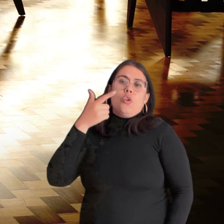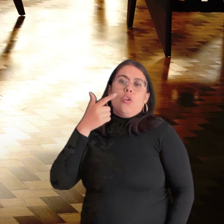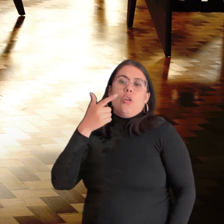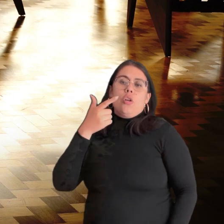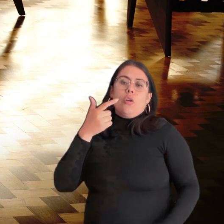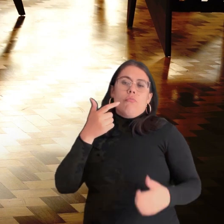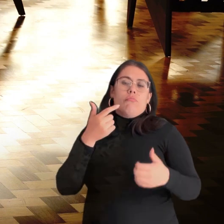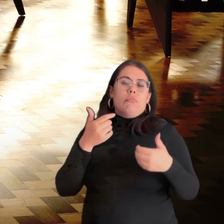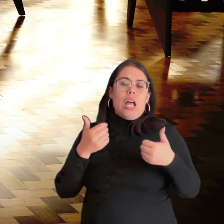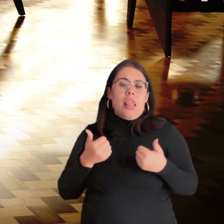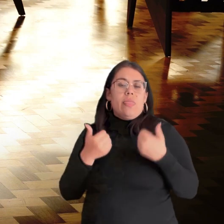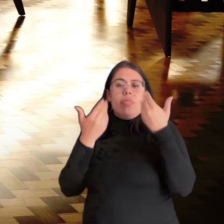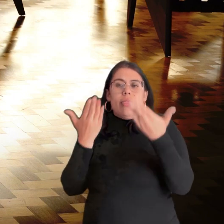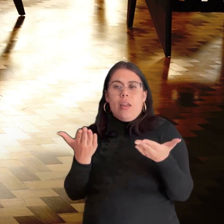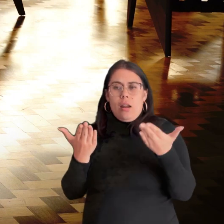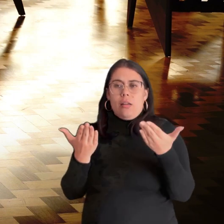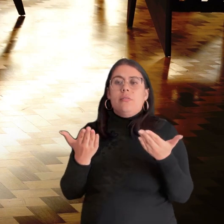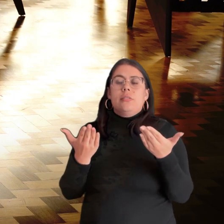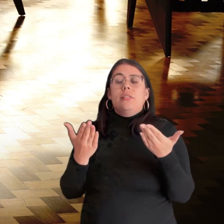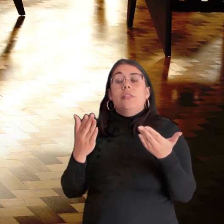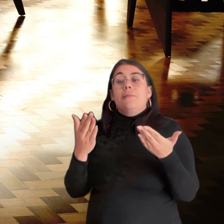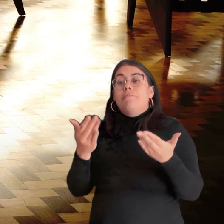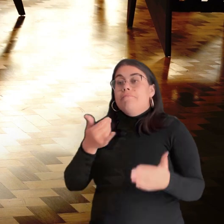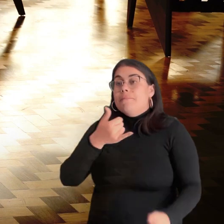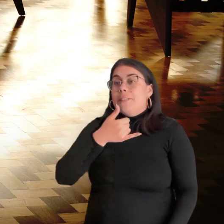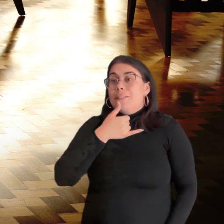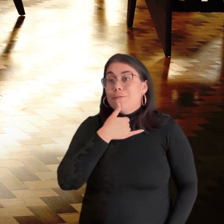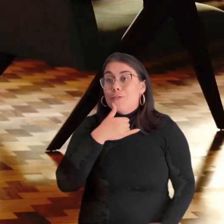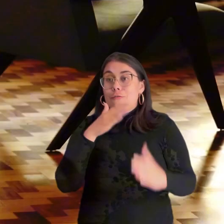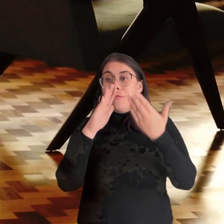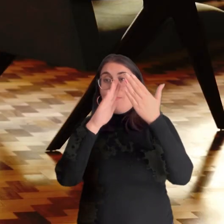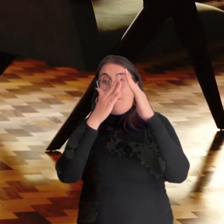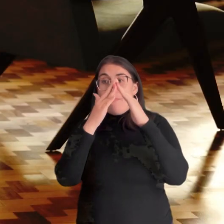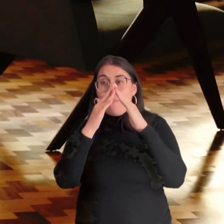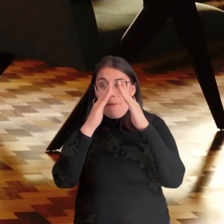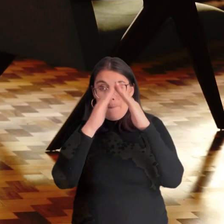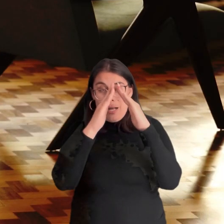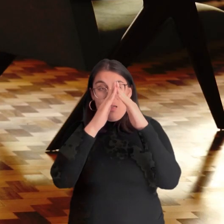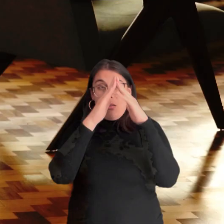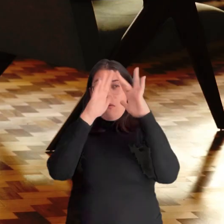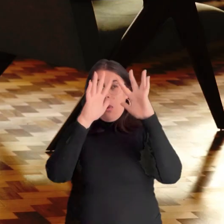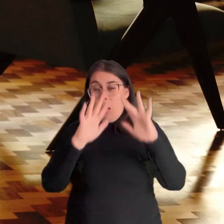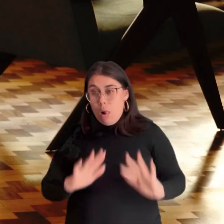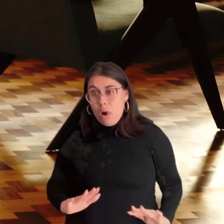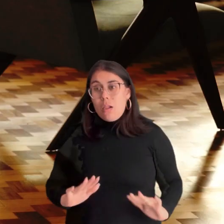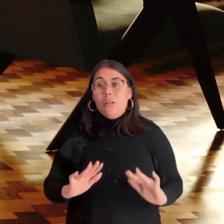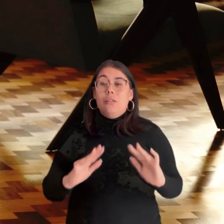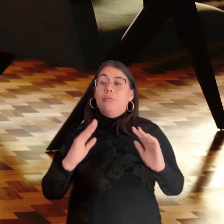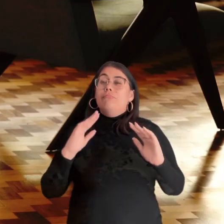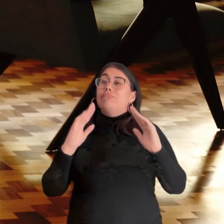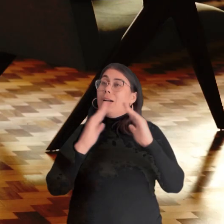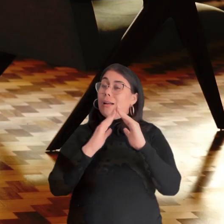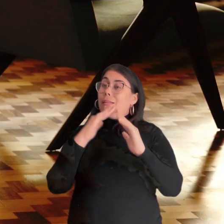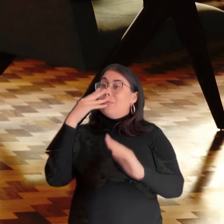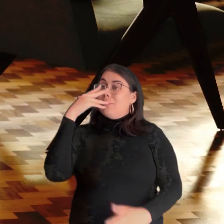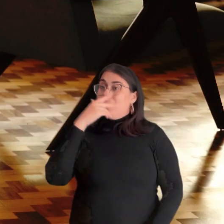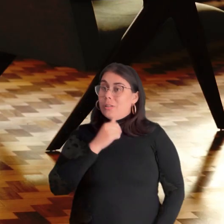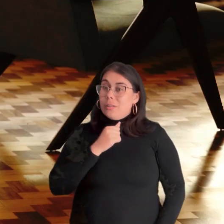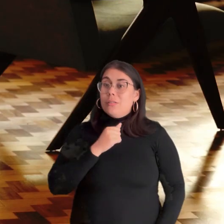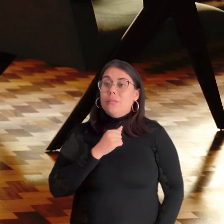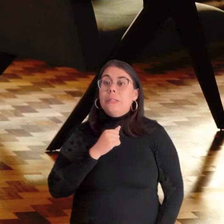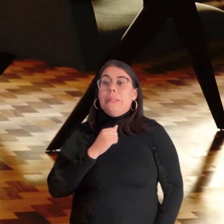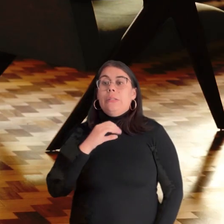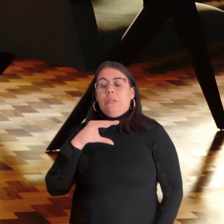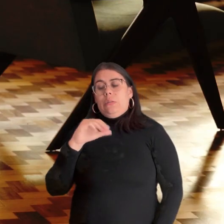foi demolida pelo comprador. Uma casa muito bonita. O Castor Delgado, num sábado, almoçou com a